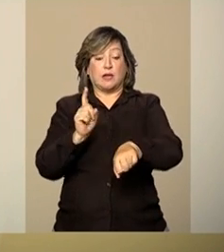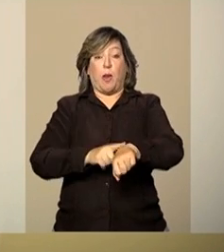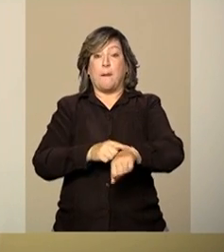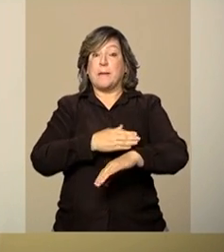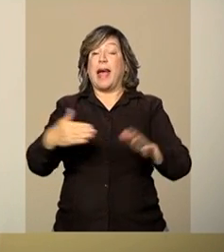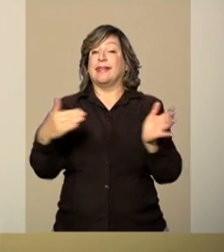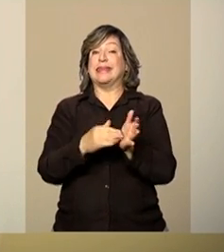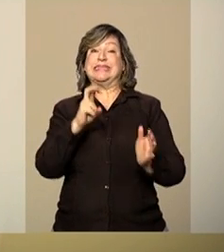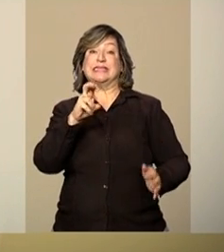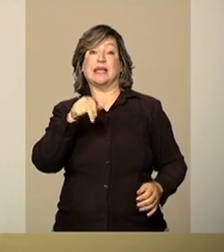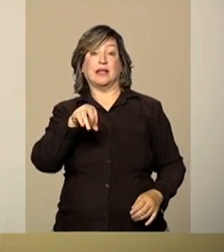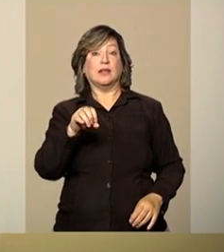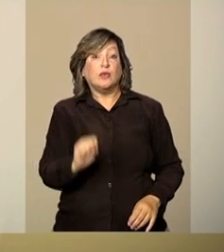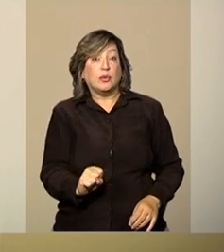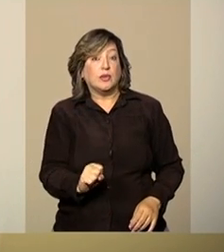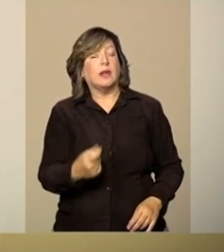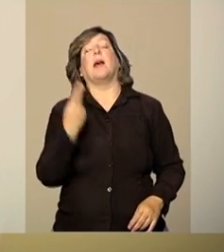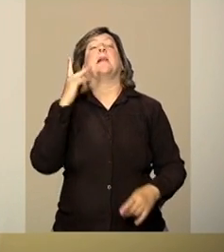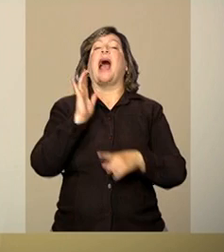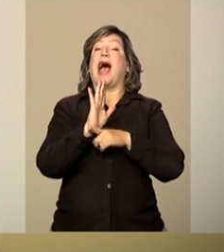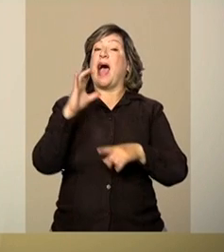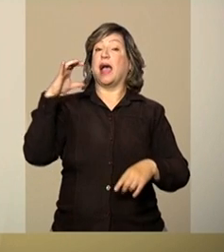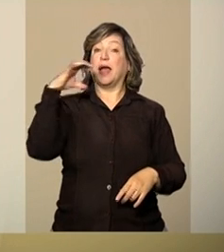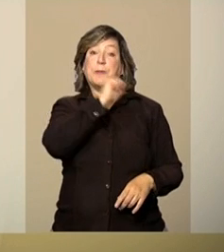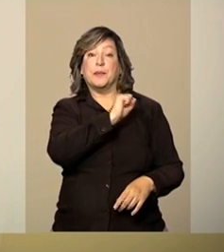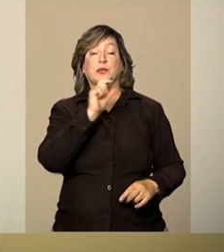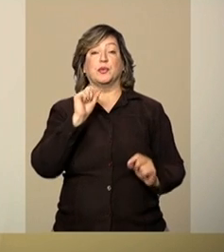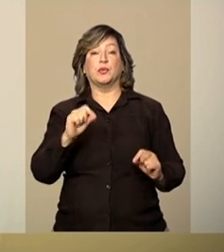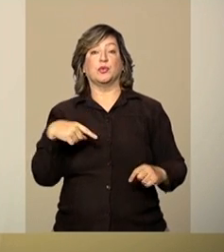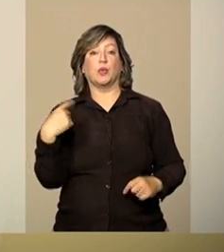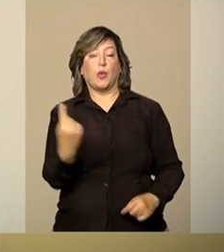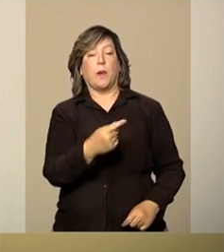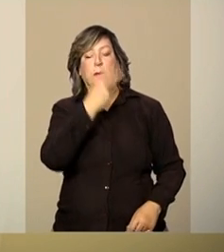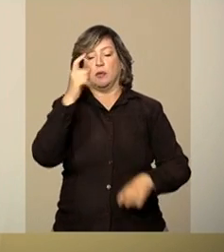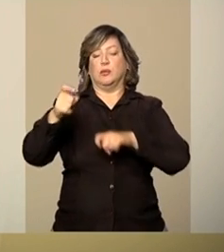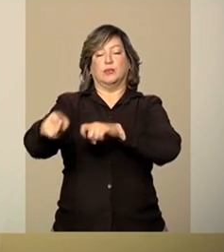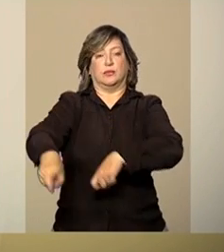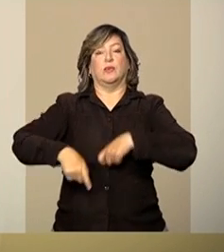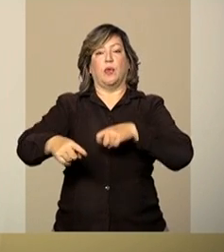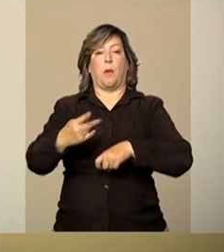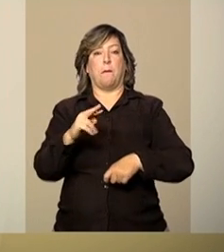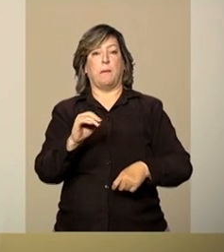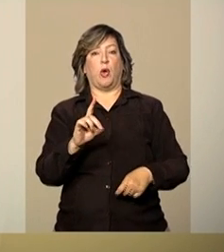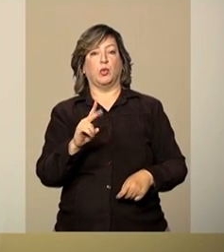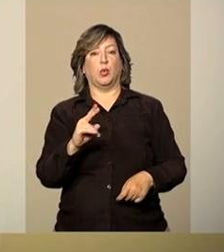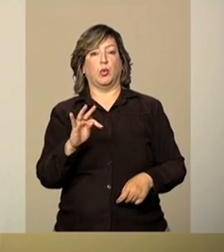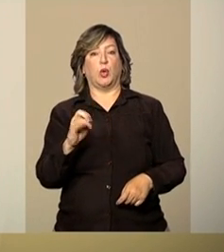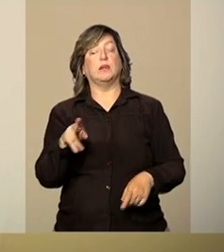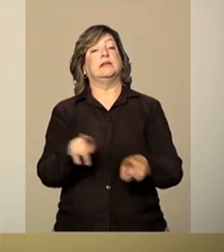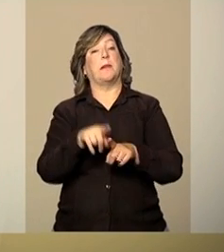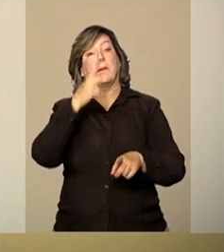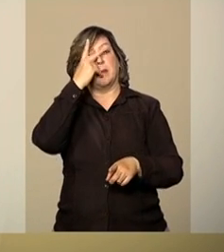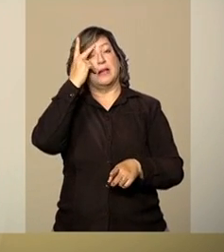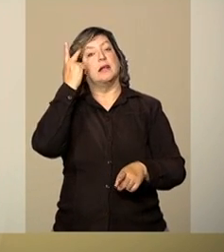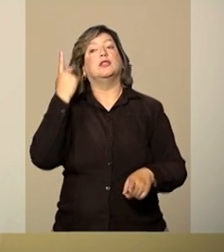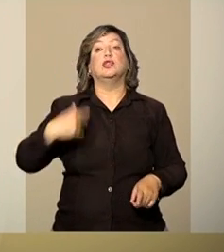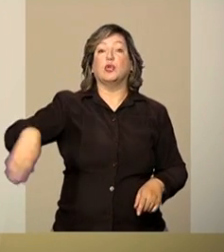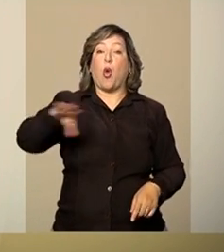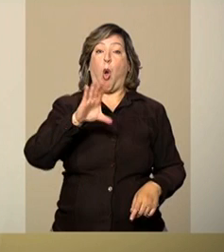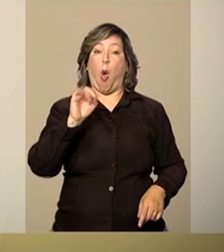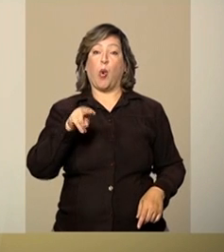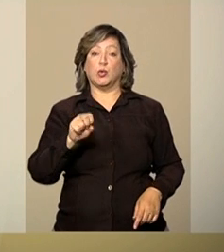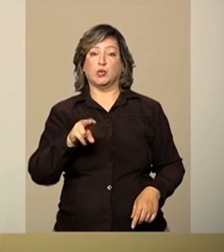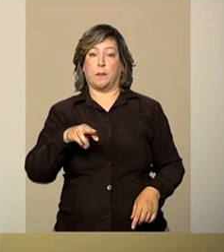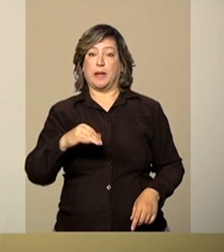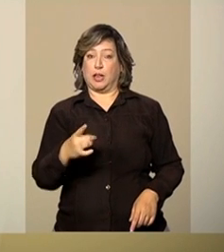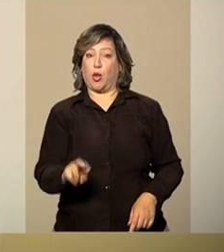5 anos para beneficiar rapidamente os produtores e os consumidores a gente garante assim